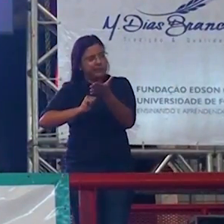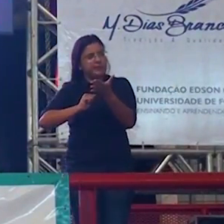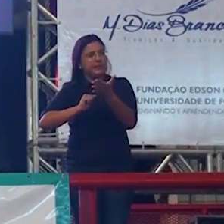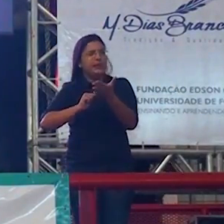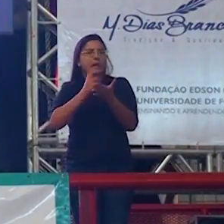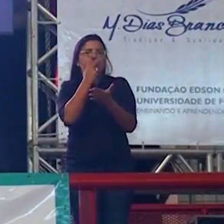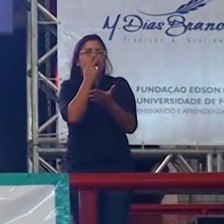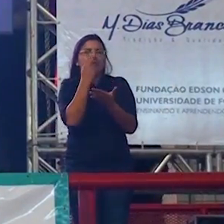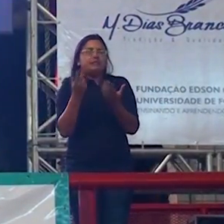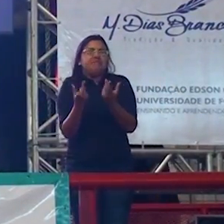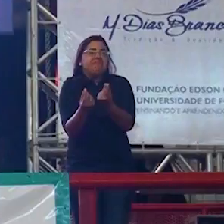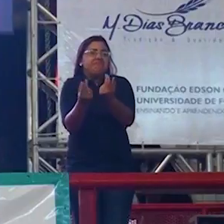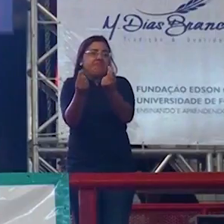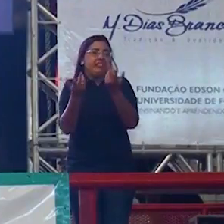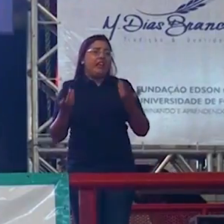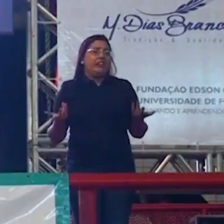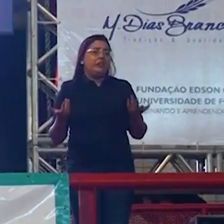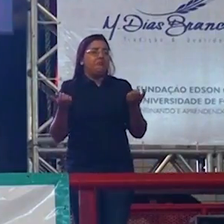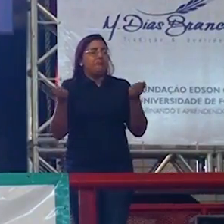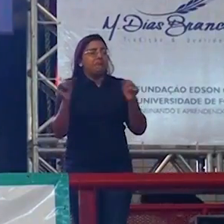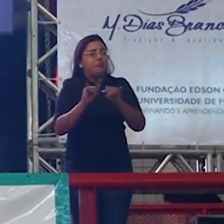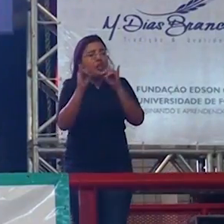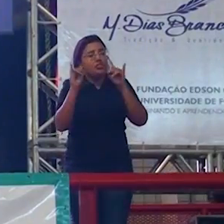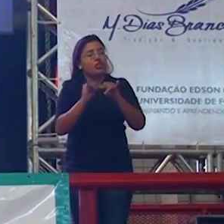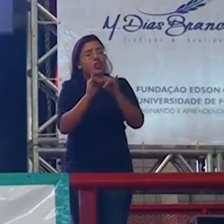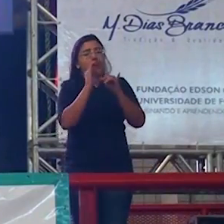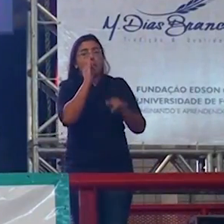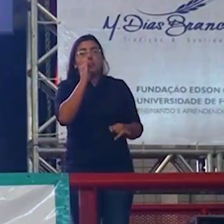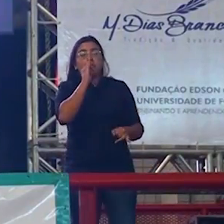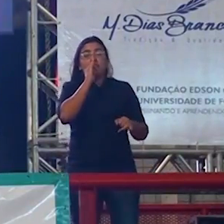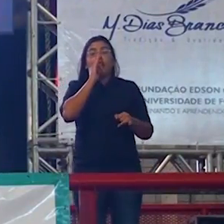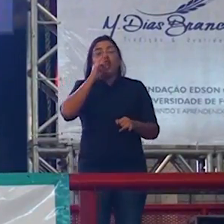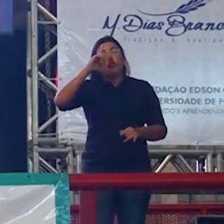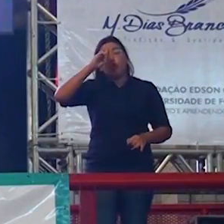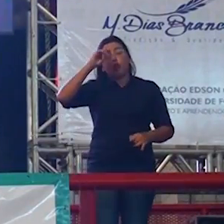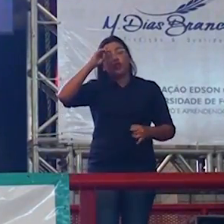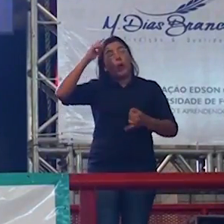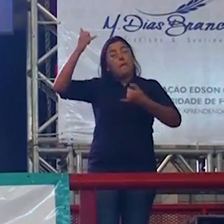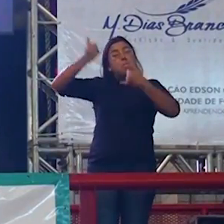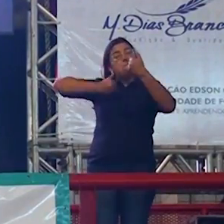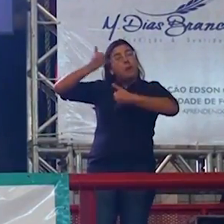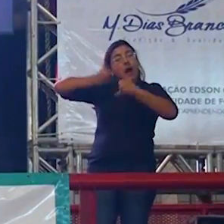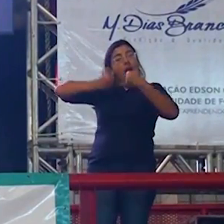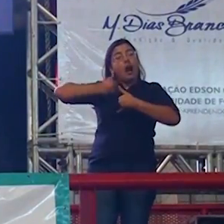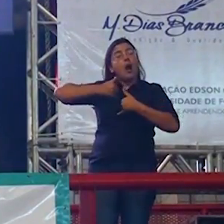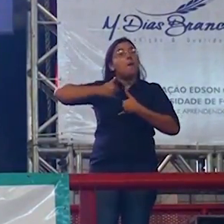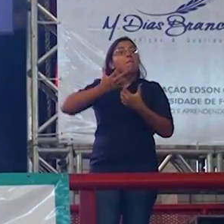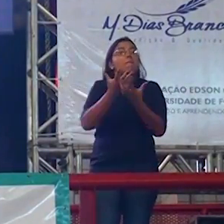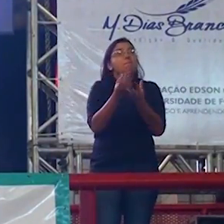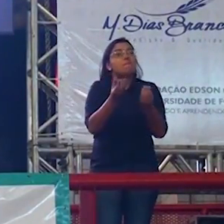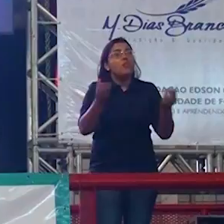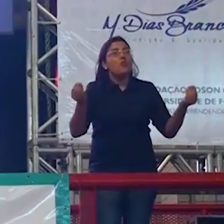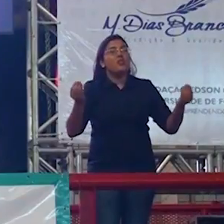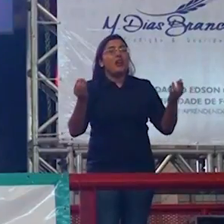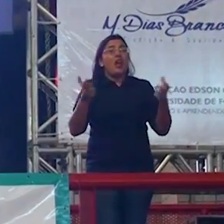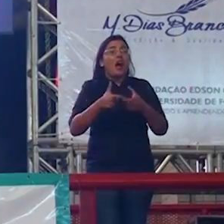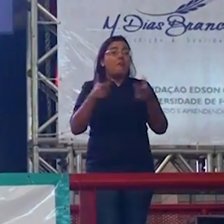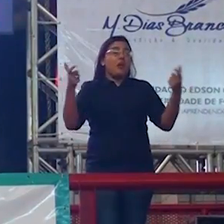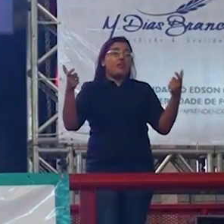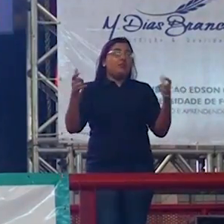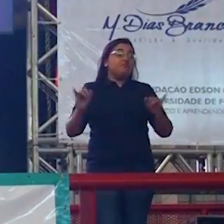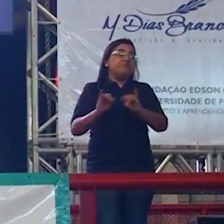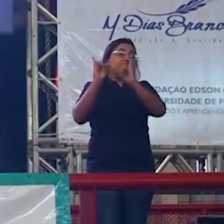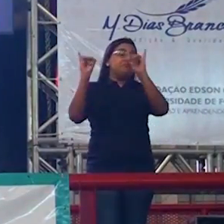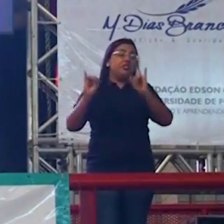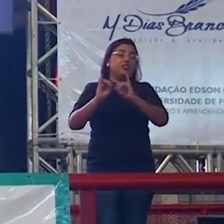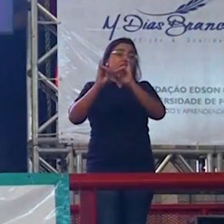não serve para nada. Todo dia, milhões e milhões de informações entram na sua cabeça. Só que a maior parte delas são inúteis. Então,